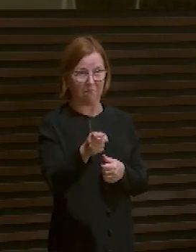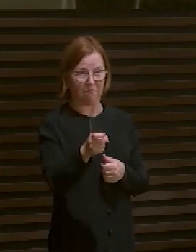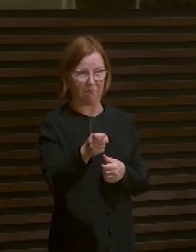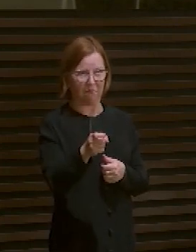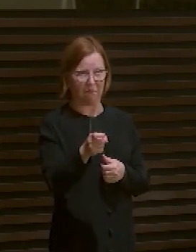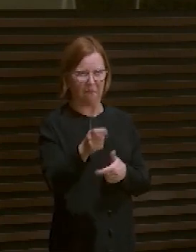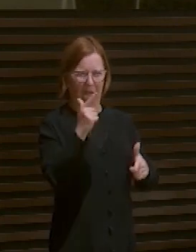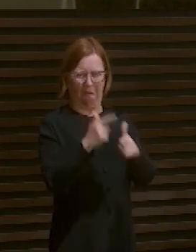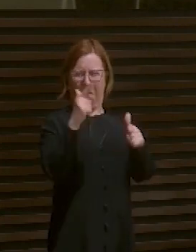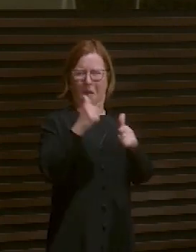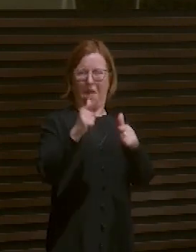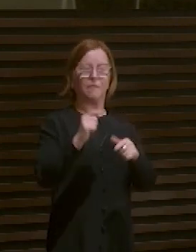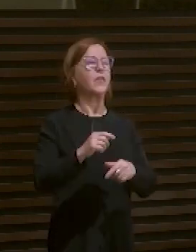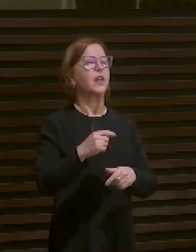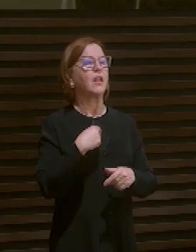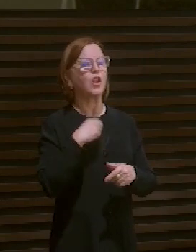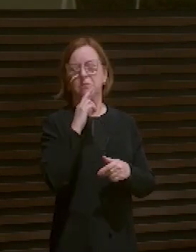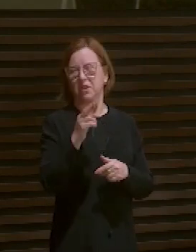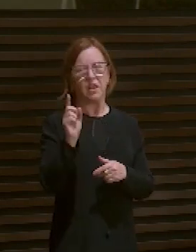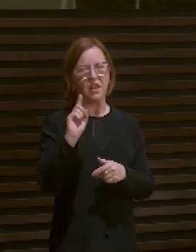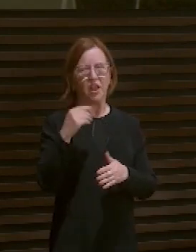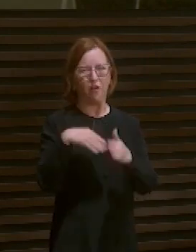filho, eu não vou para lá porque sua mãe já está lá.